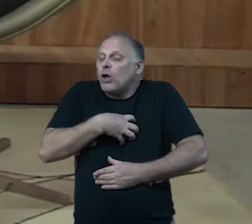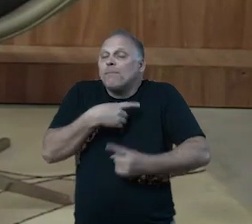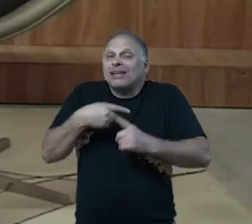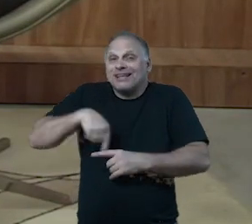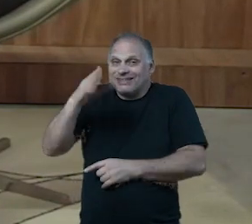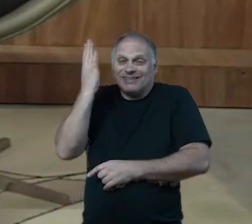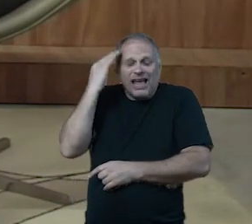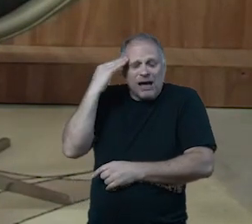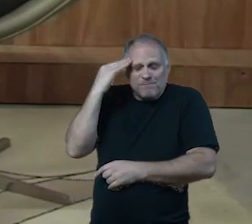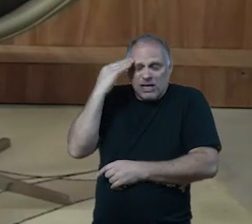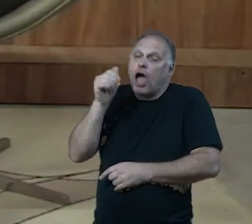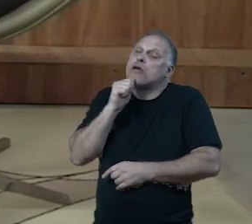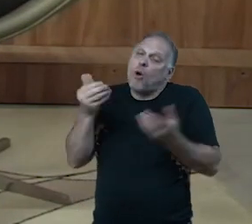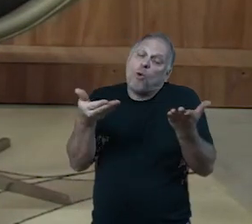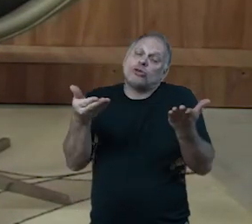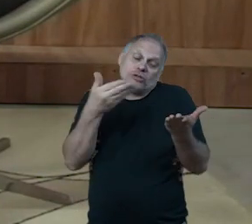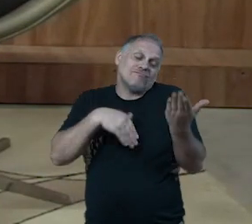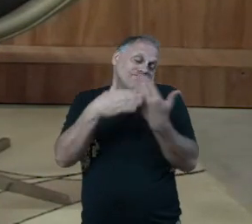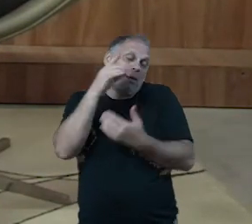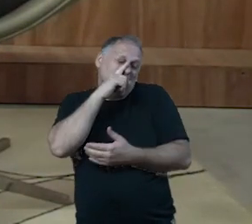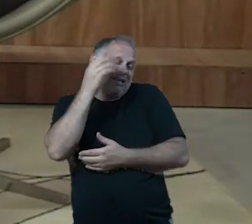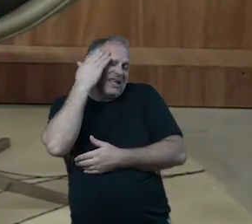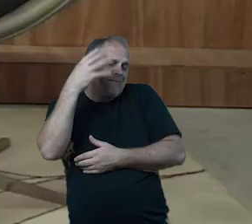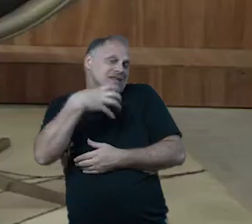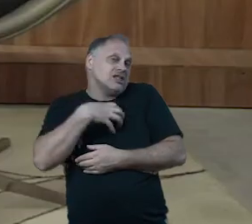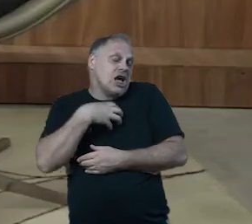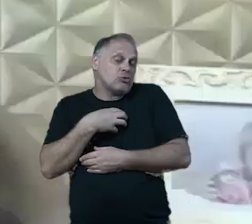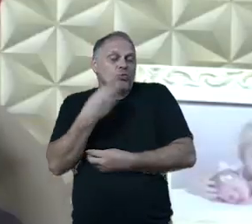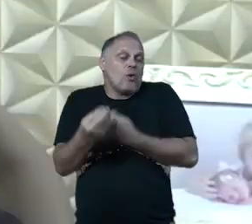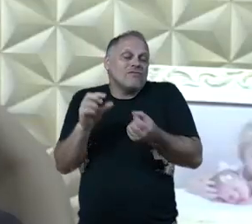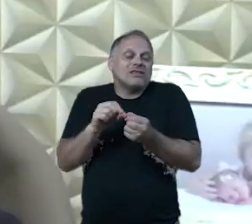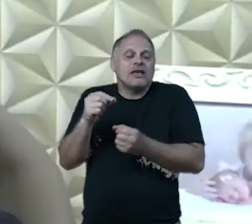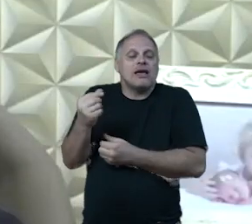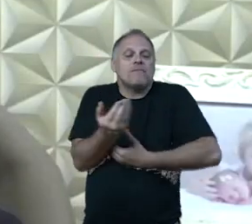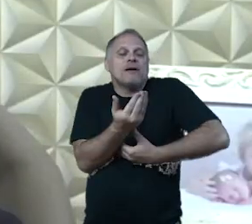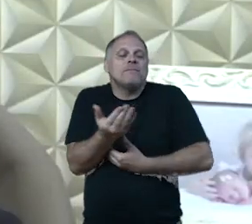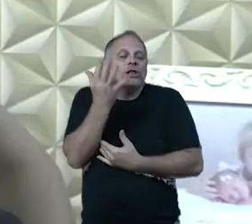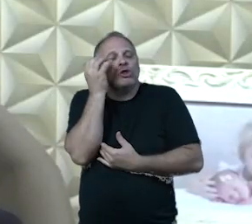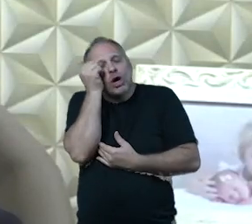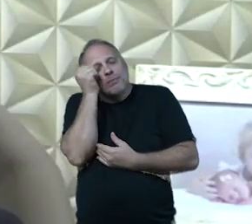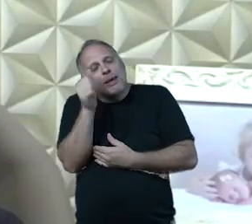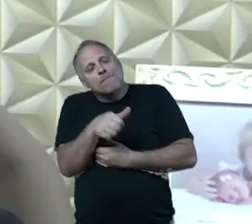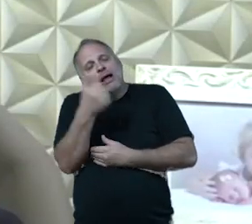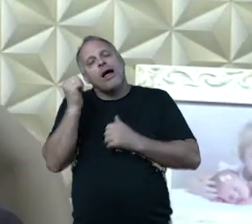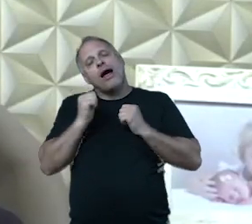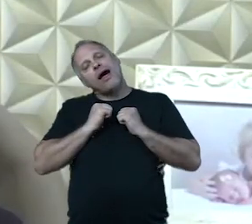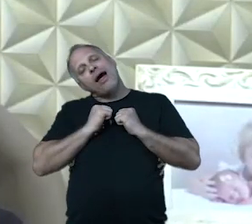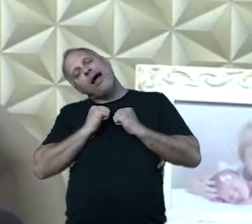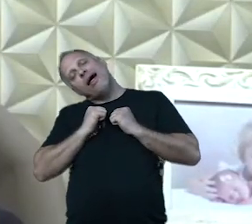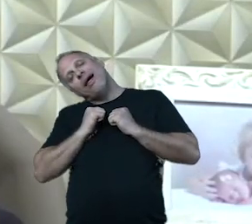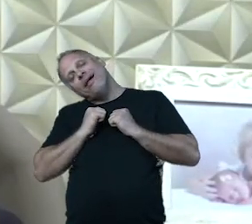A gente sabe, até hoje em dia, as mães aprendem algumas técnicas para tentar fazer o bebê dormir melhor, por mais